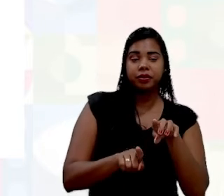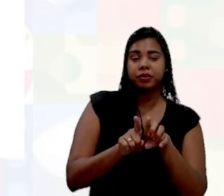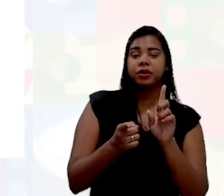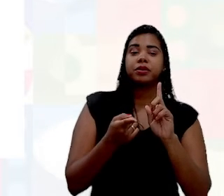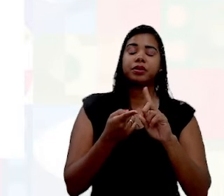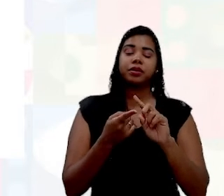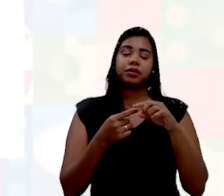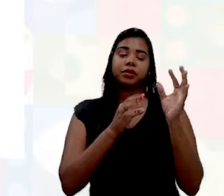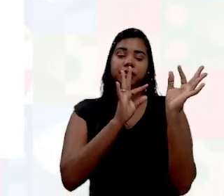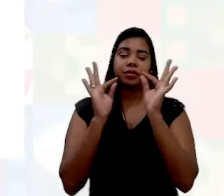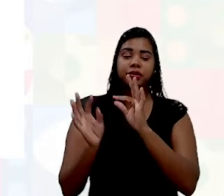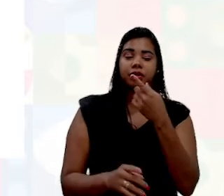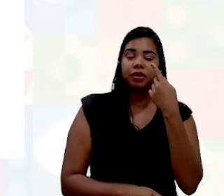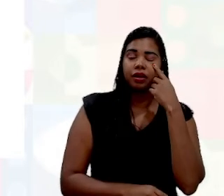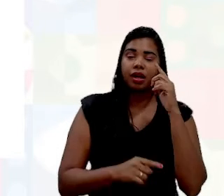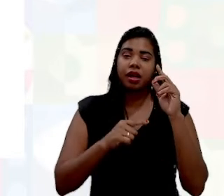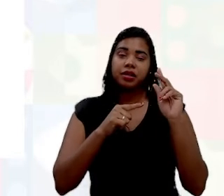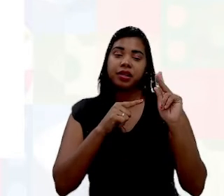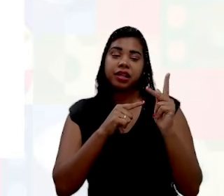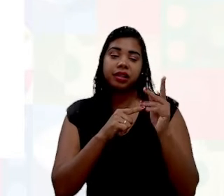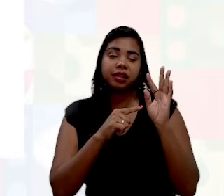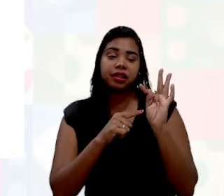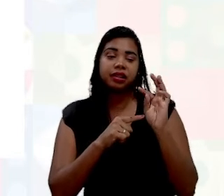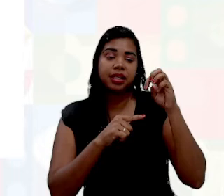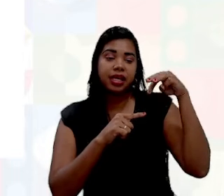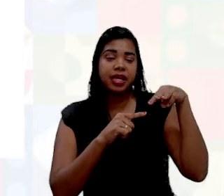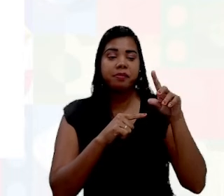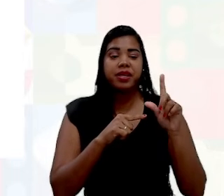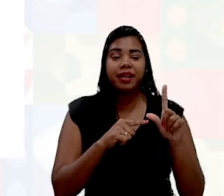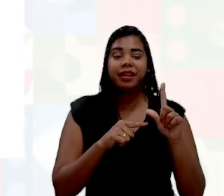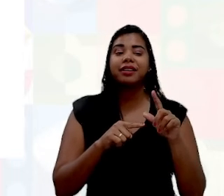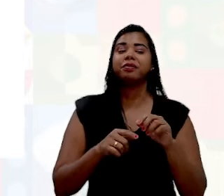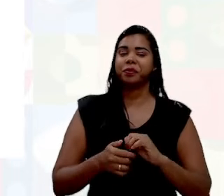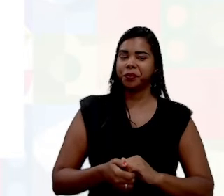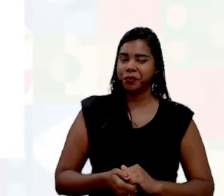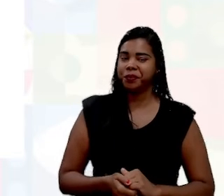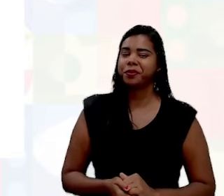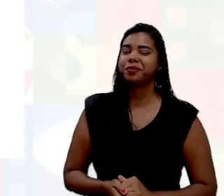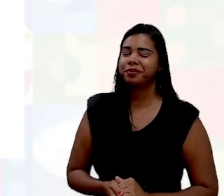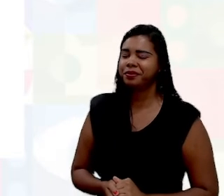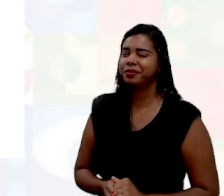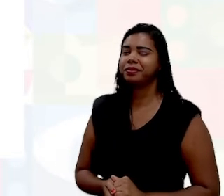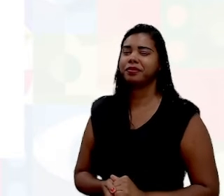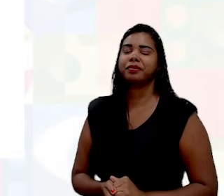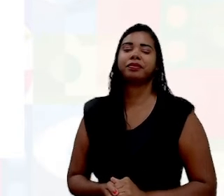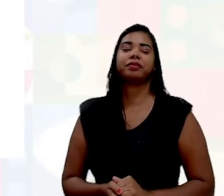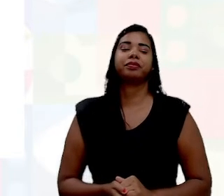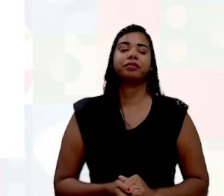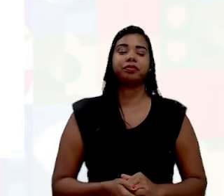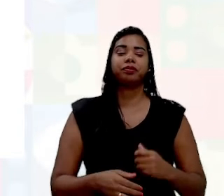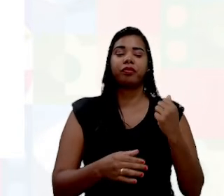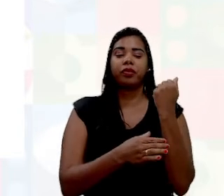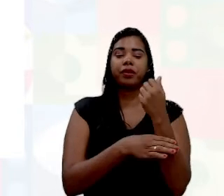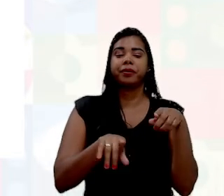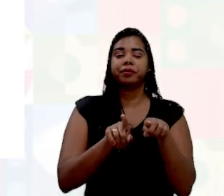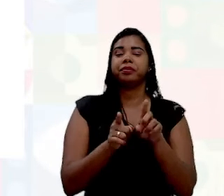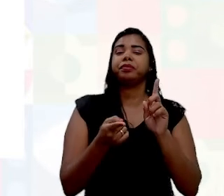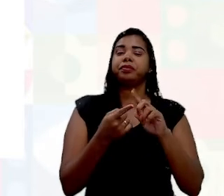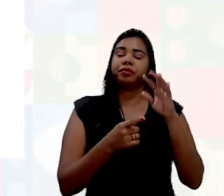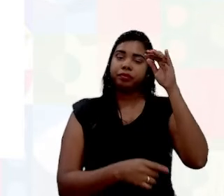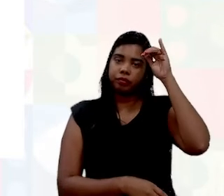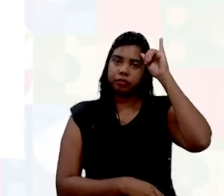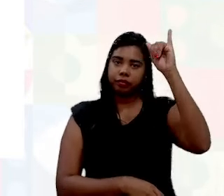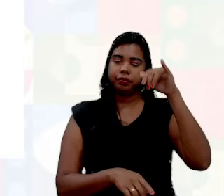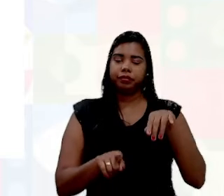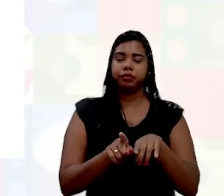template, né, em HTML, a gente vai acrescentar justamente, tem um token, né, que é de segurança, né, para evitar